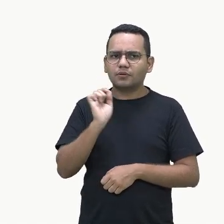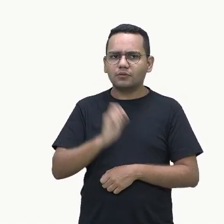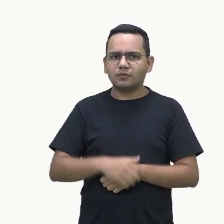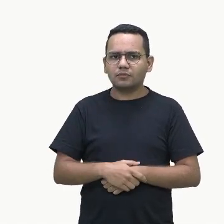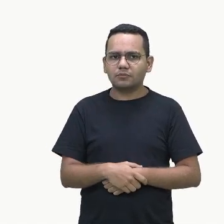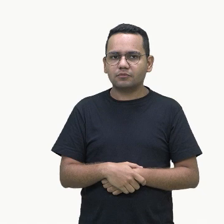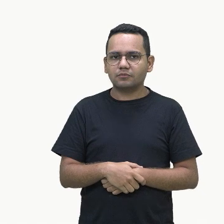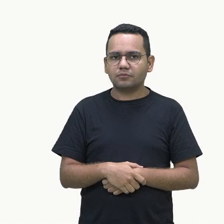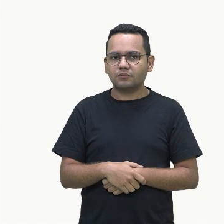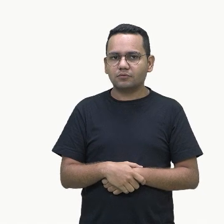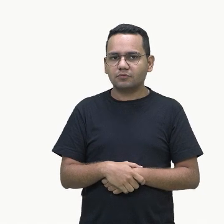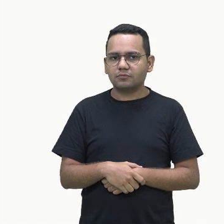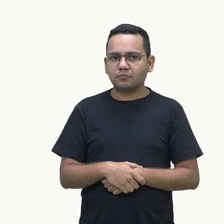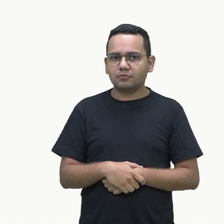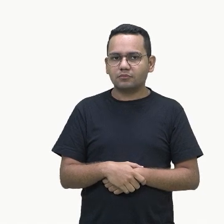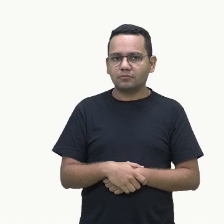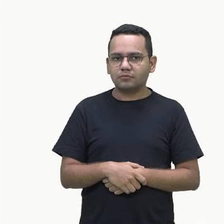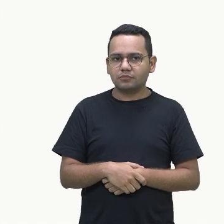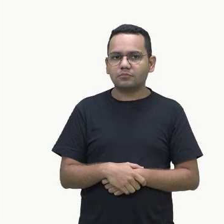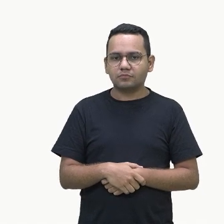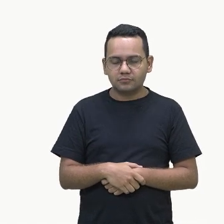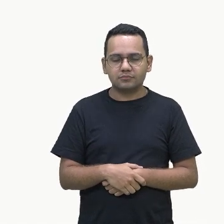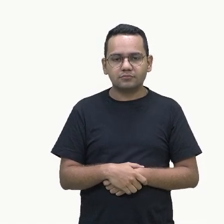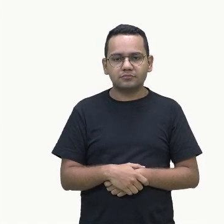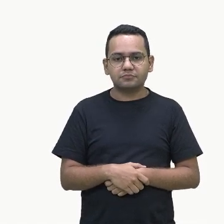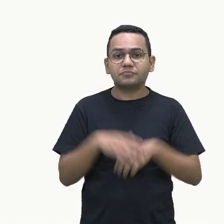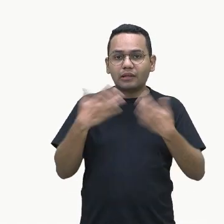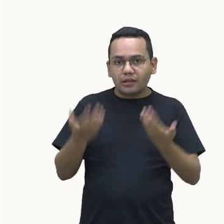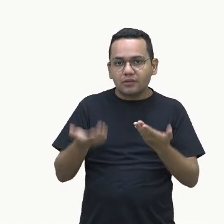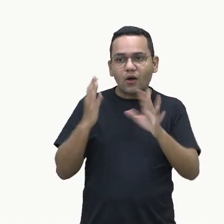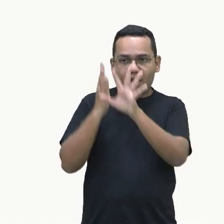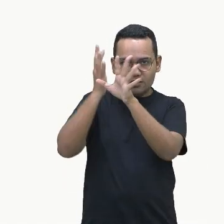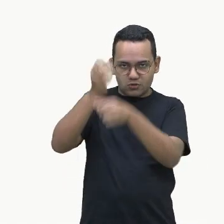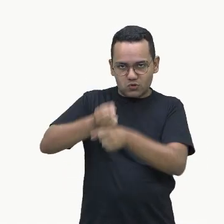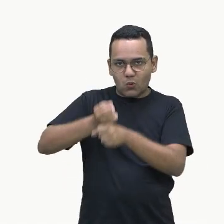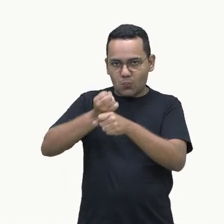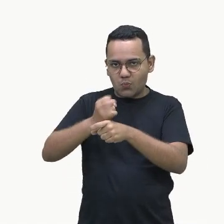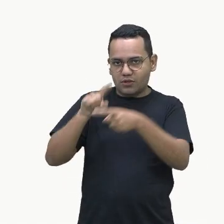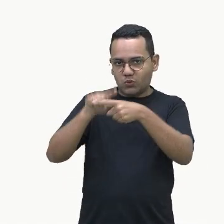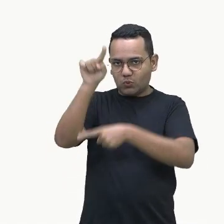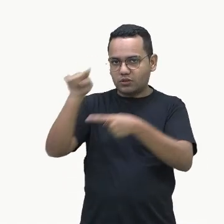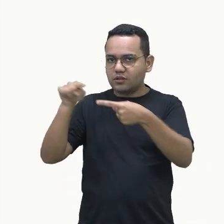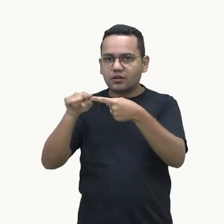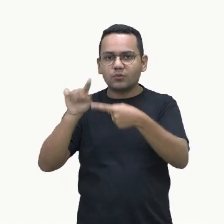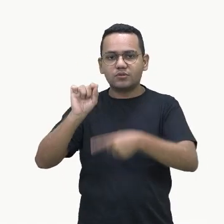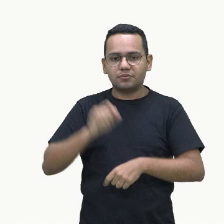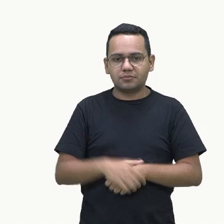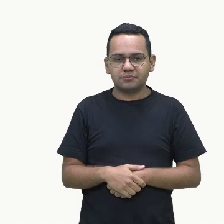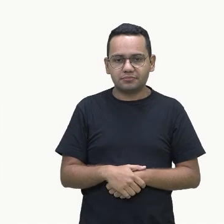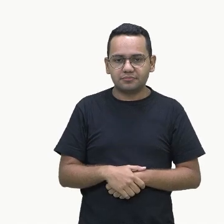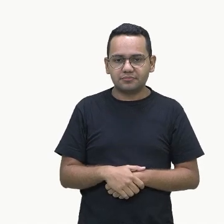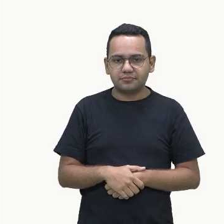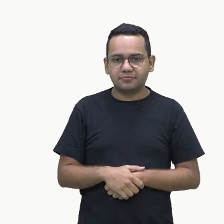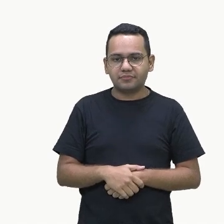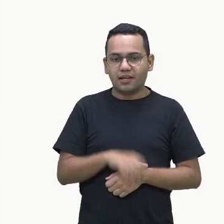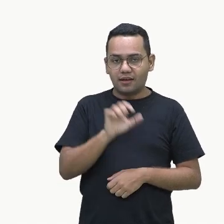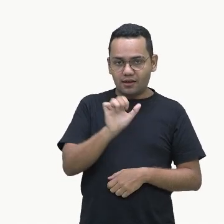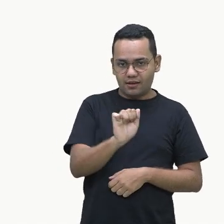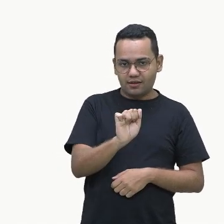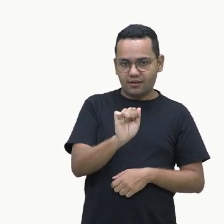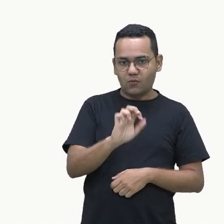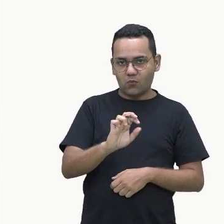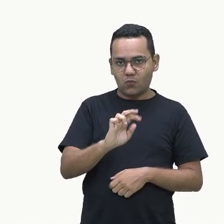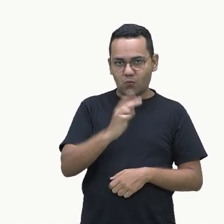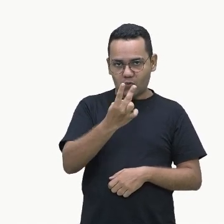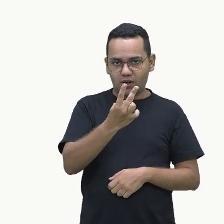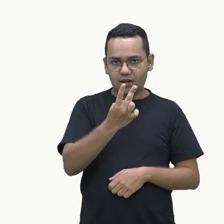iguais, por isso que a gente está fazendo quadrado. E o nosso teorema de Pitágoras é o quê? O quadrado da minha hipotenusa é